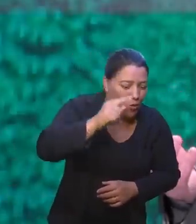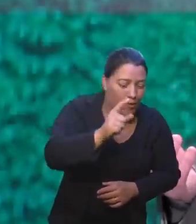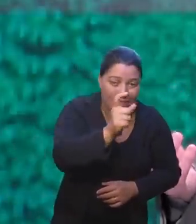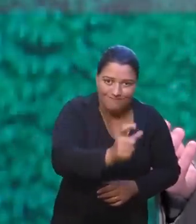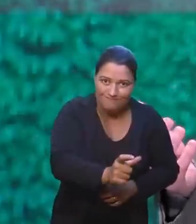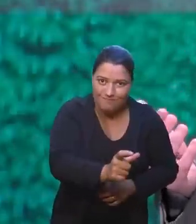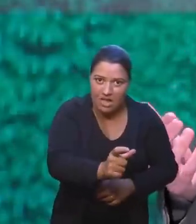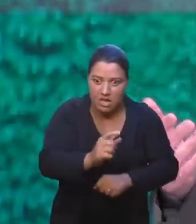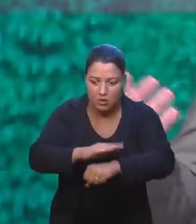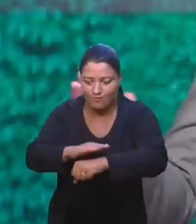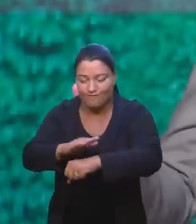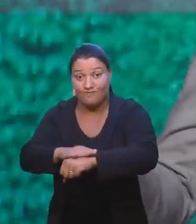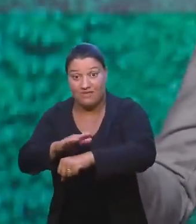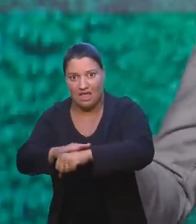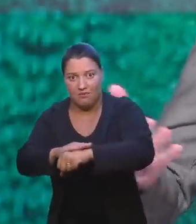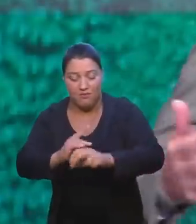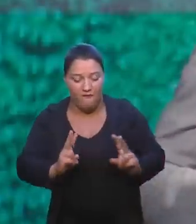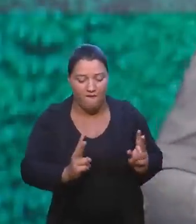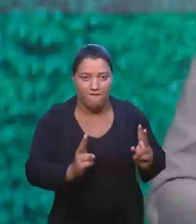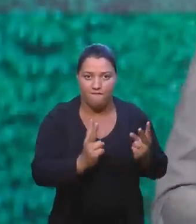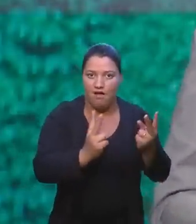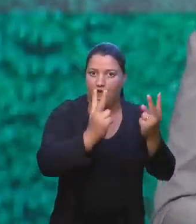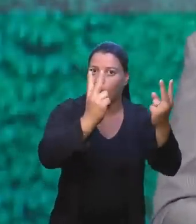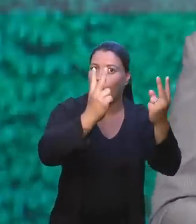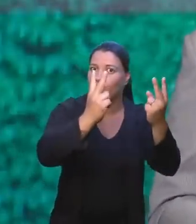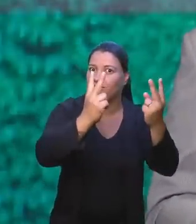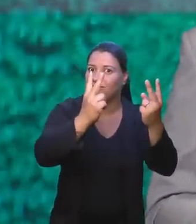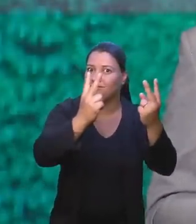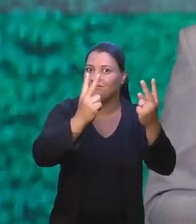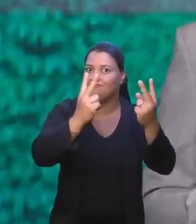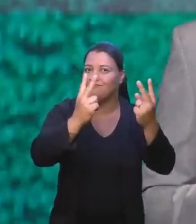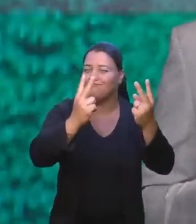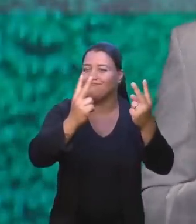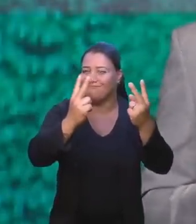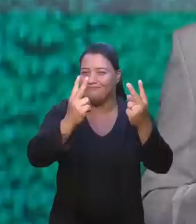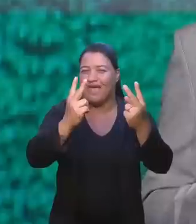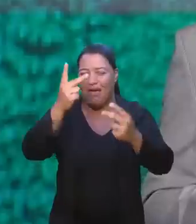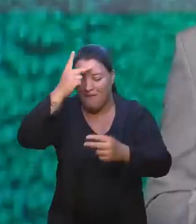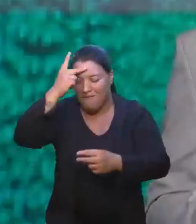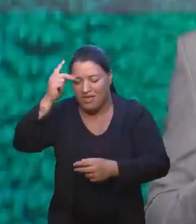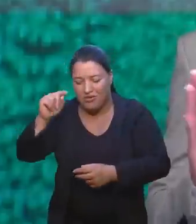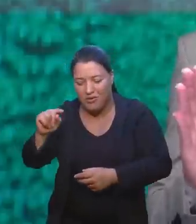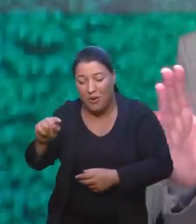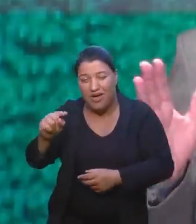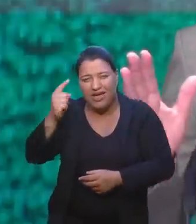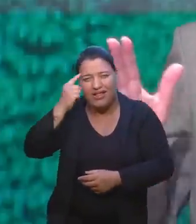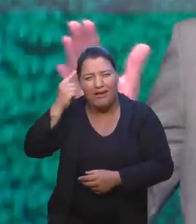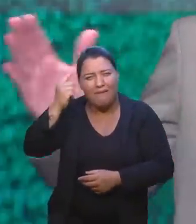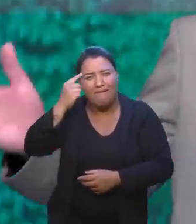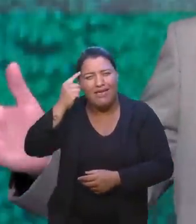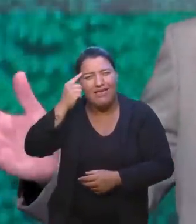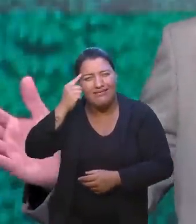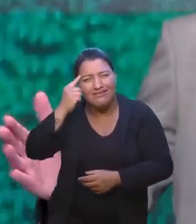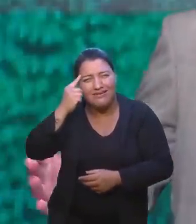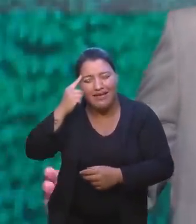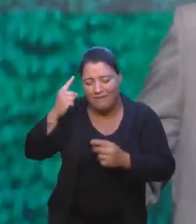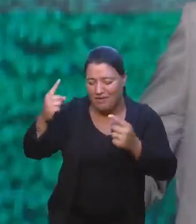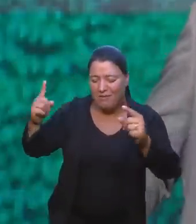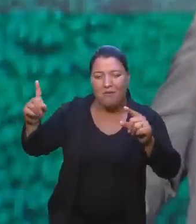tempos, valores que se chocam, pessoas que pensam de forma totalmente